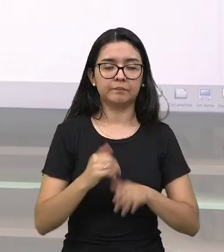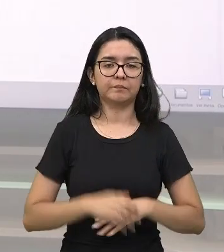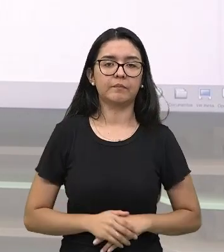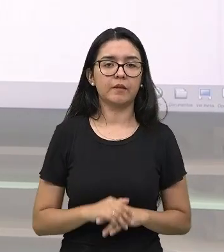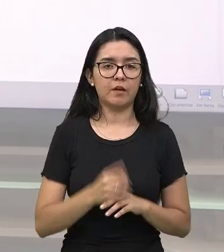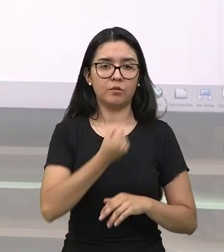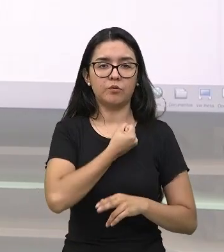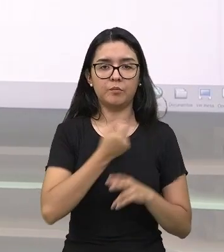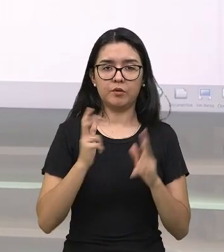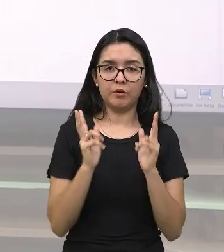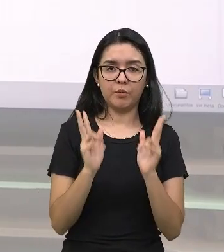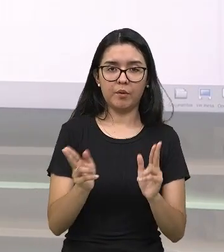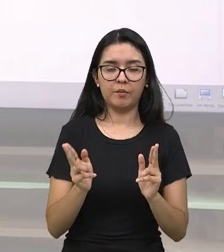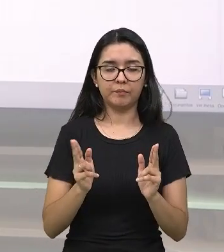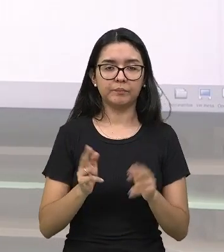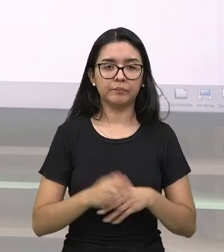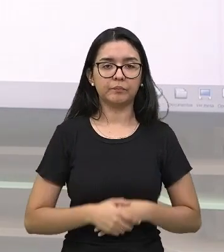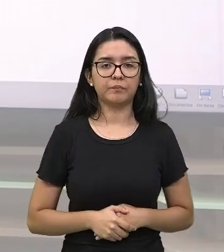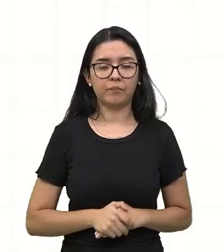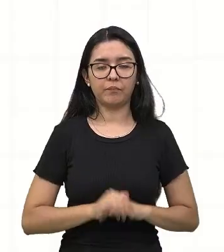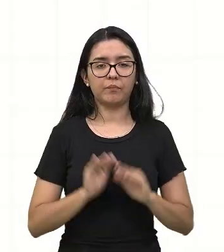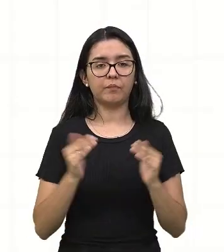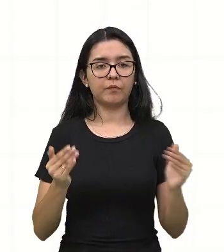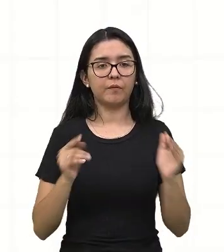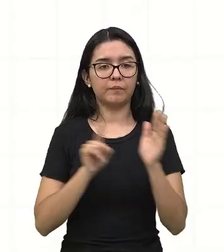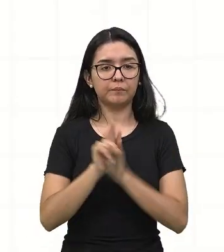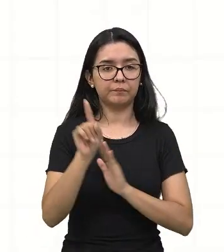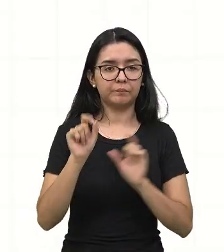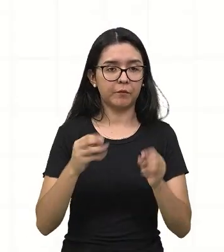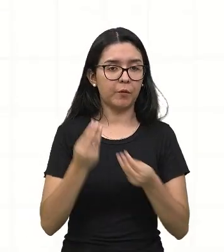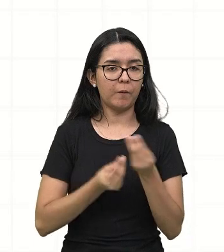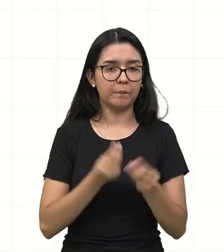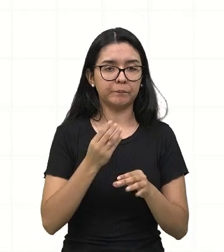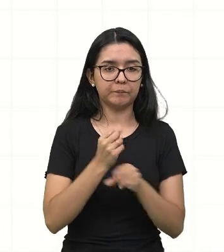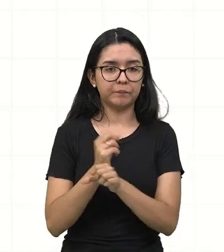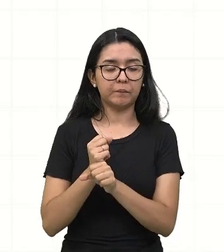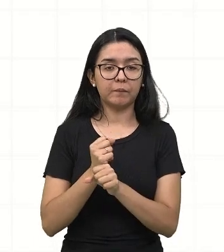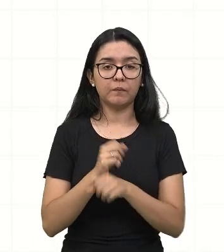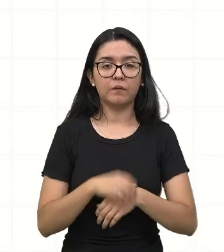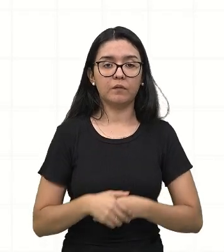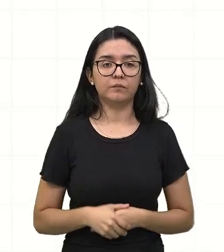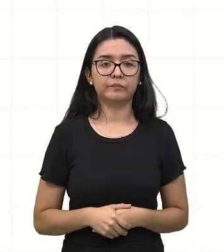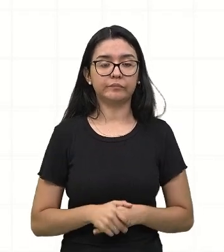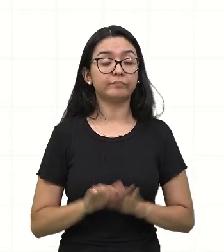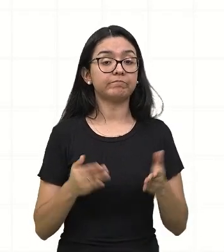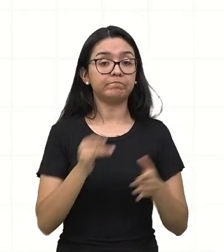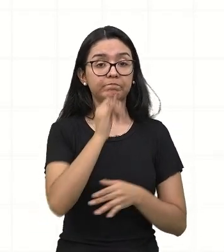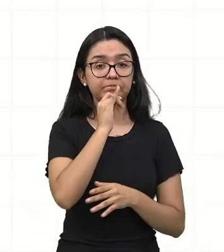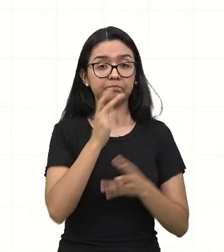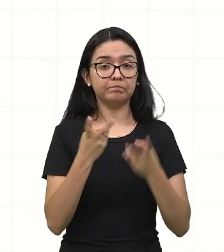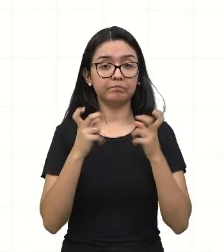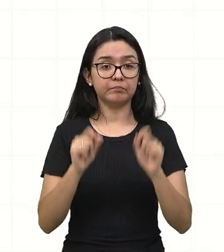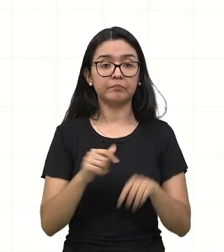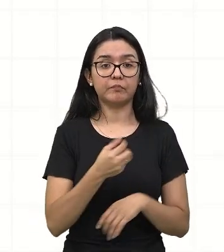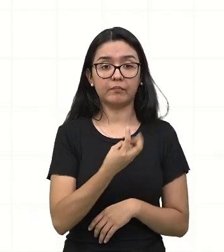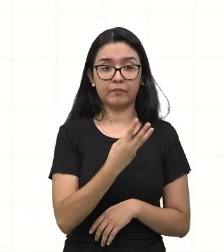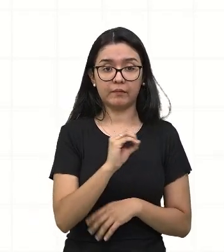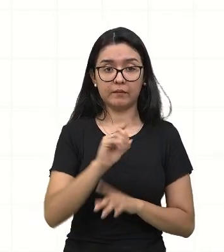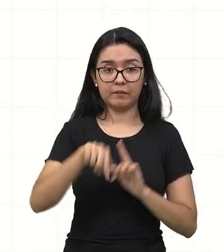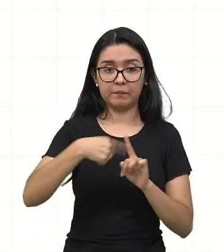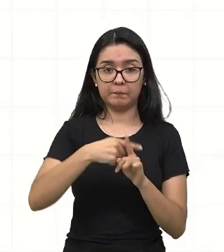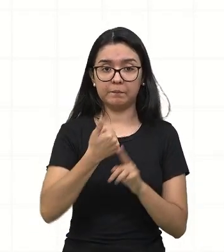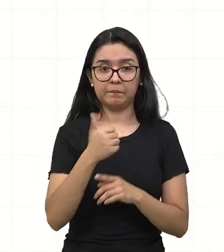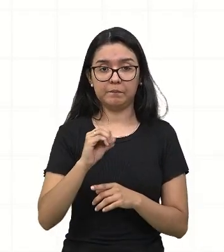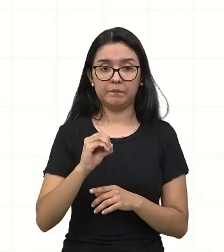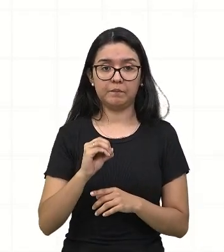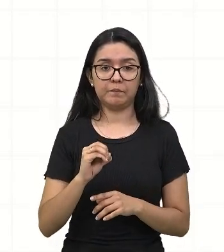igualdade matemática, tá bom? E aí, vamos à nossa questão, como vai ficar. Vejam aqui, ó. Eu tenho 30 mais 18 no primeiro